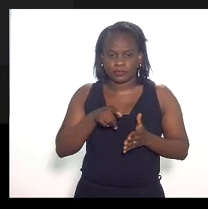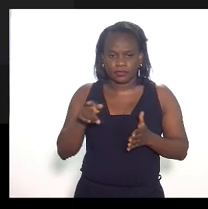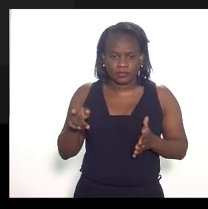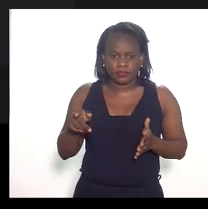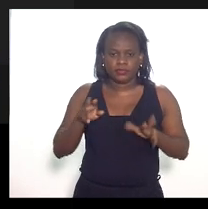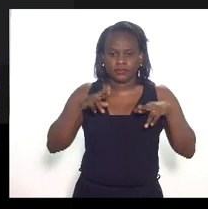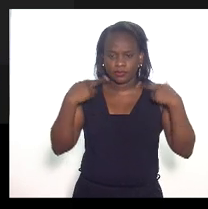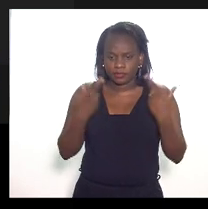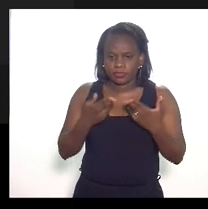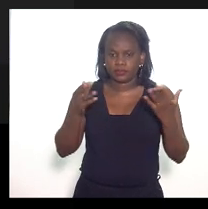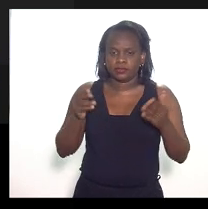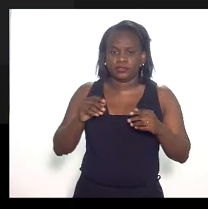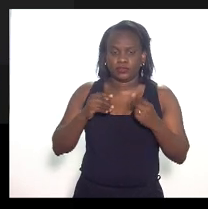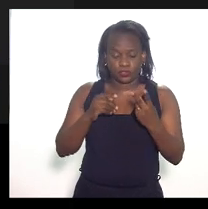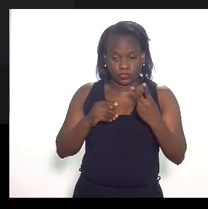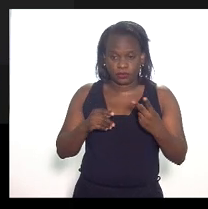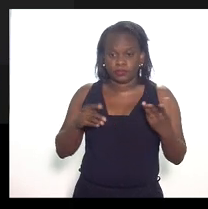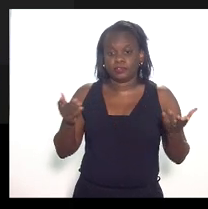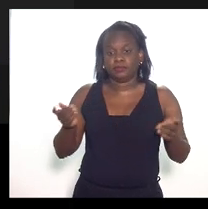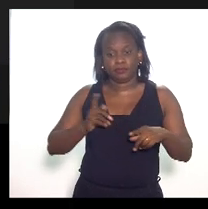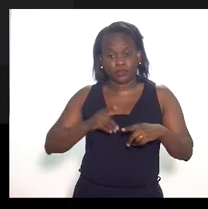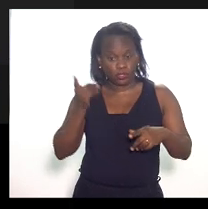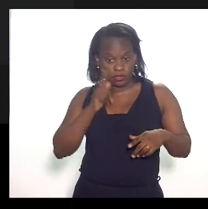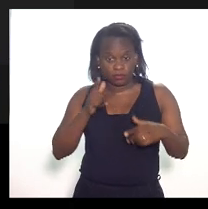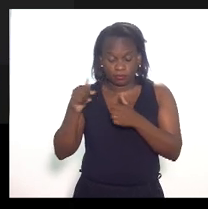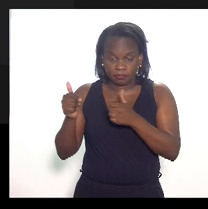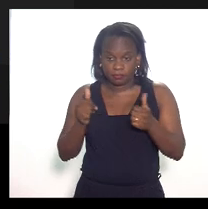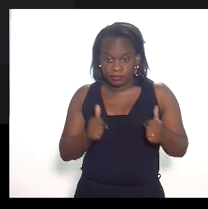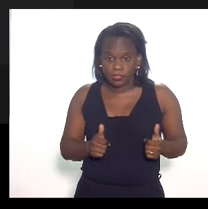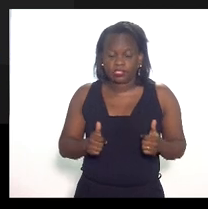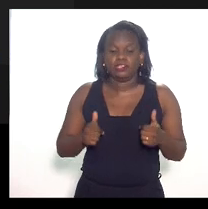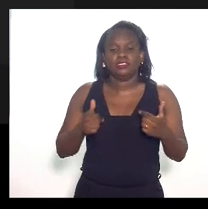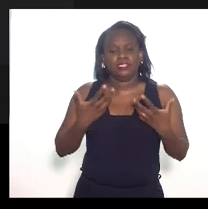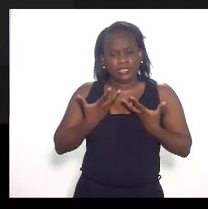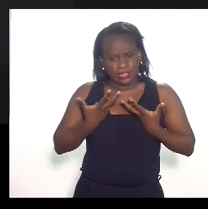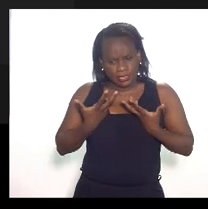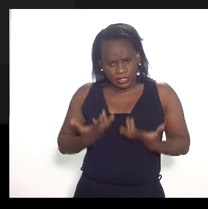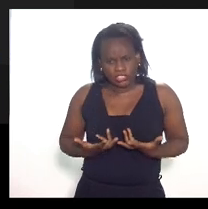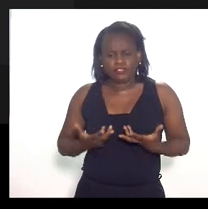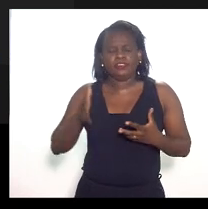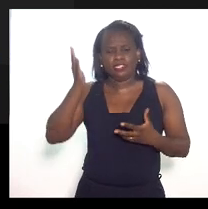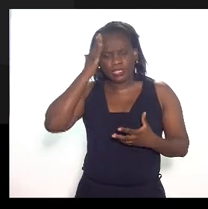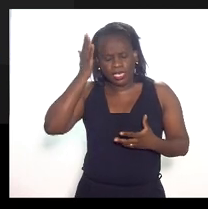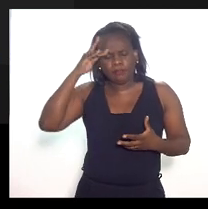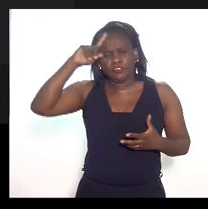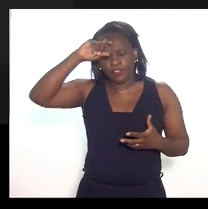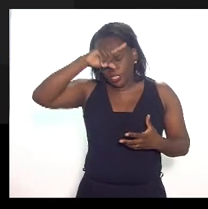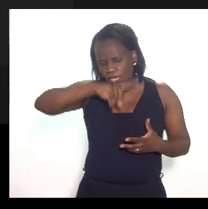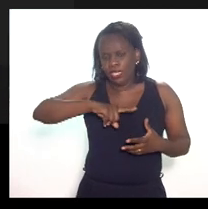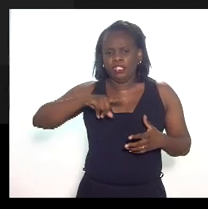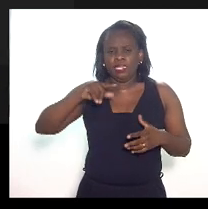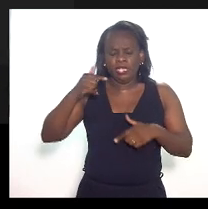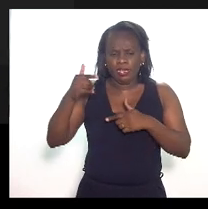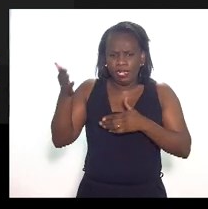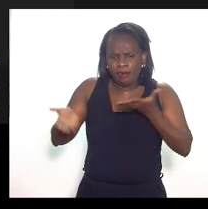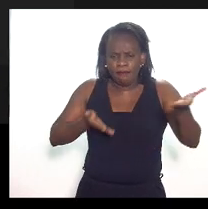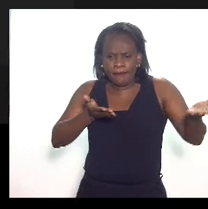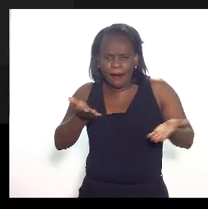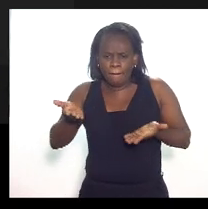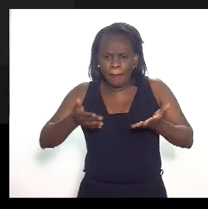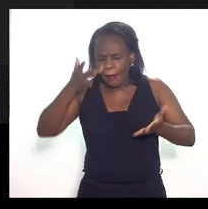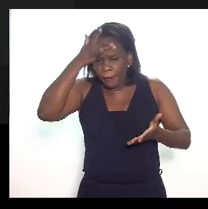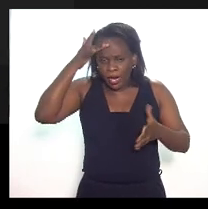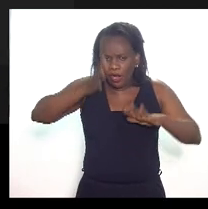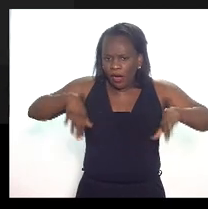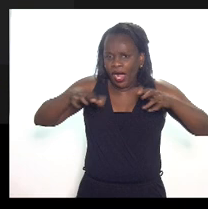nessa audiência dupla. Funcionou muito bem. É cansativo, a gente sabe a dificuldade que foi trazer as pessoas, explicar